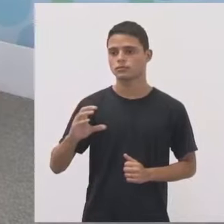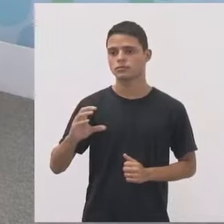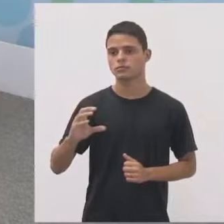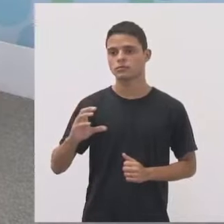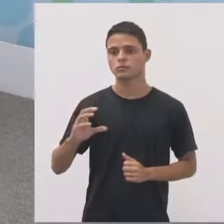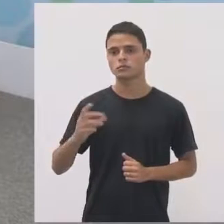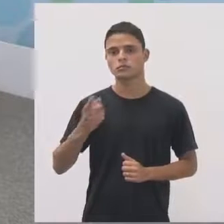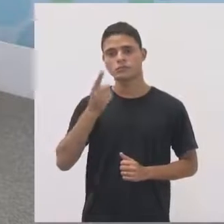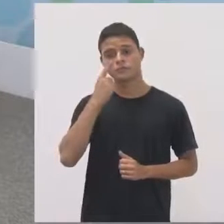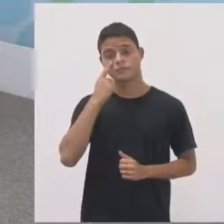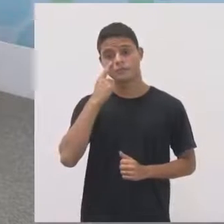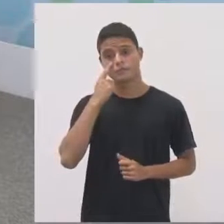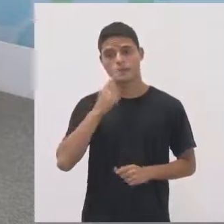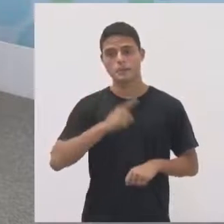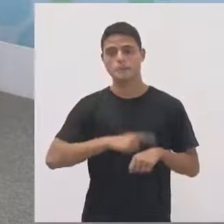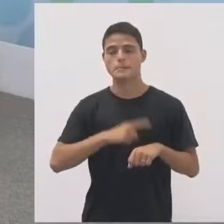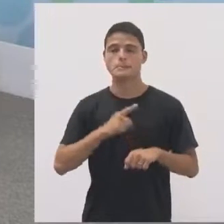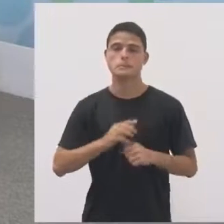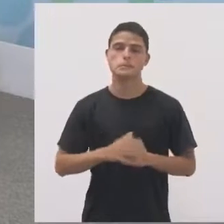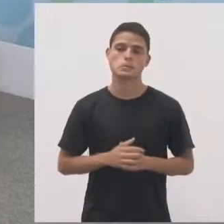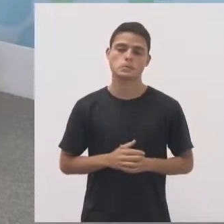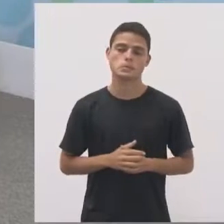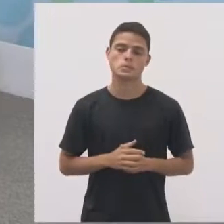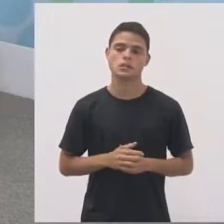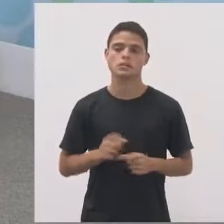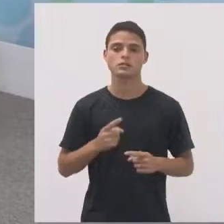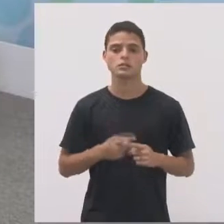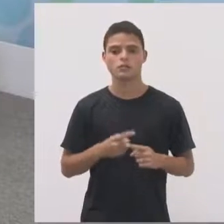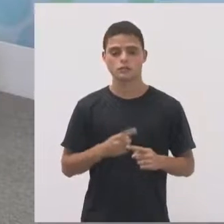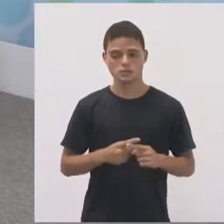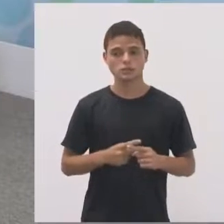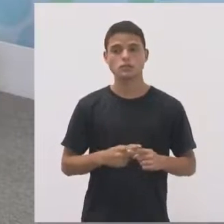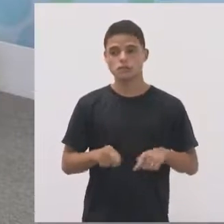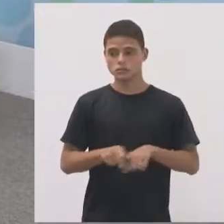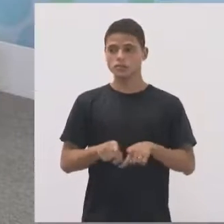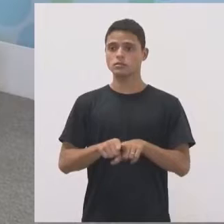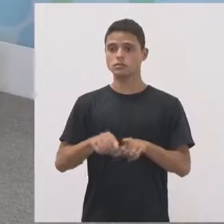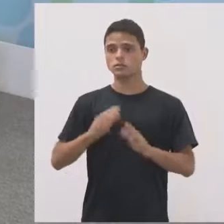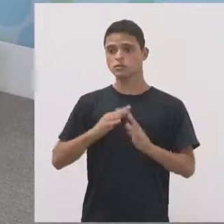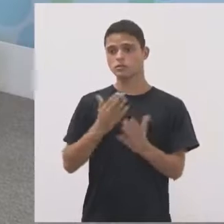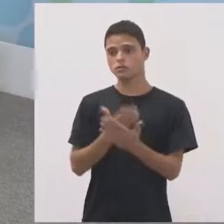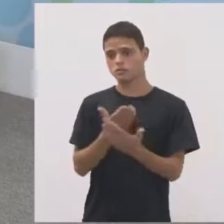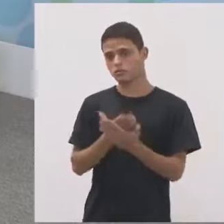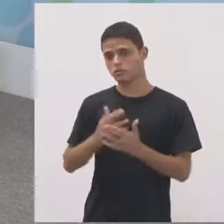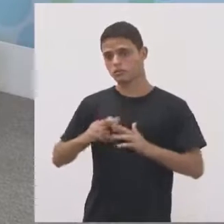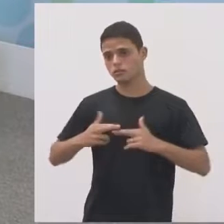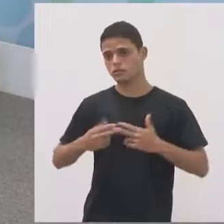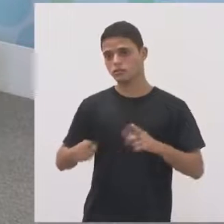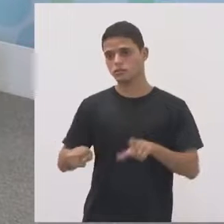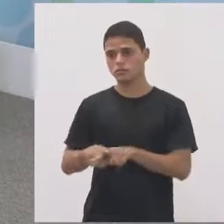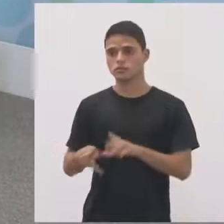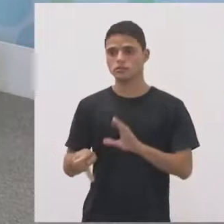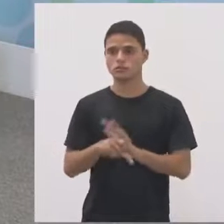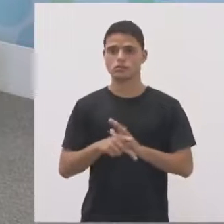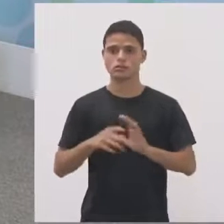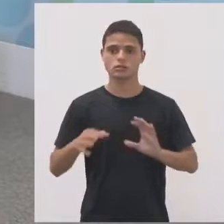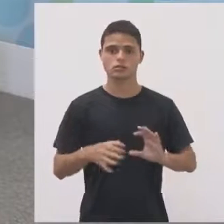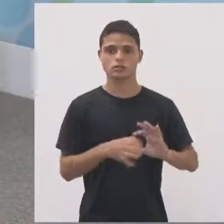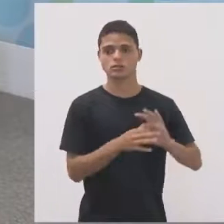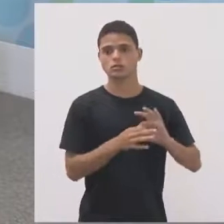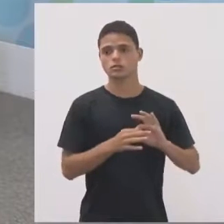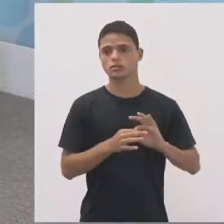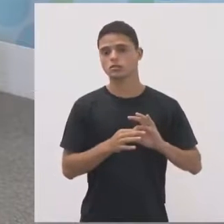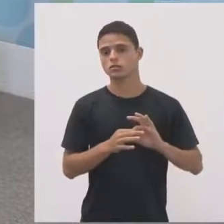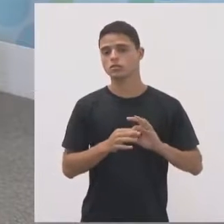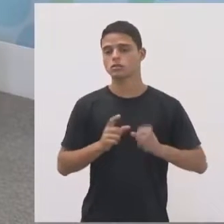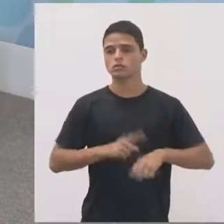Então já vai entrar automático. E nas escolas é automático, viu, Ana, que ele conecta. Tem uma rede só para esses notebooks. Ai, que ótimo.